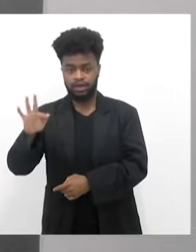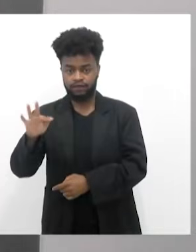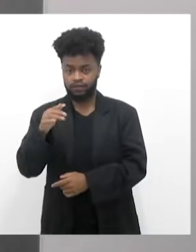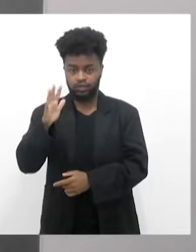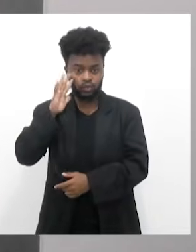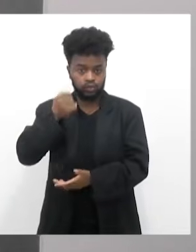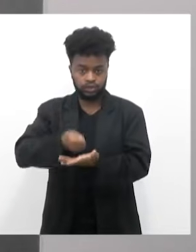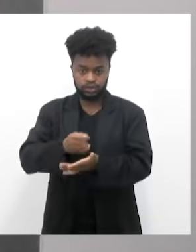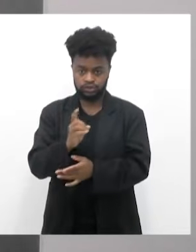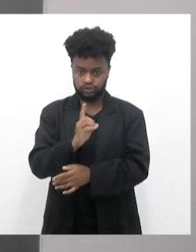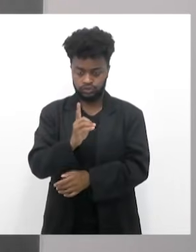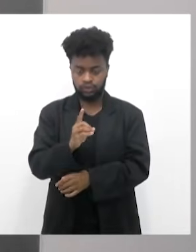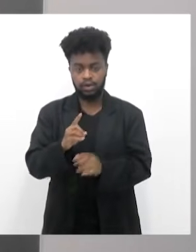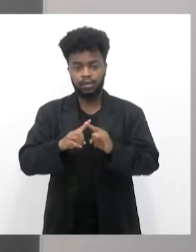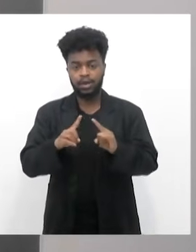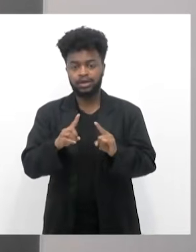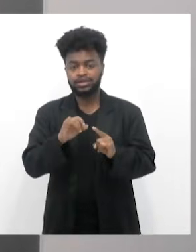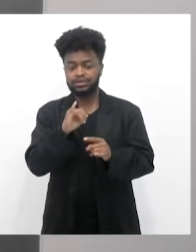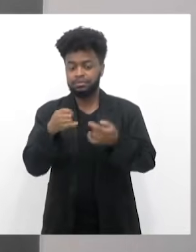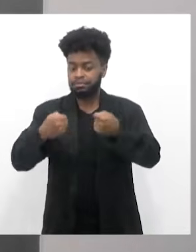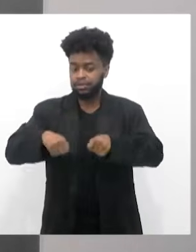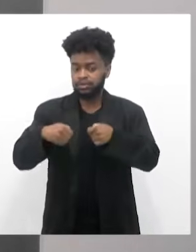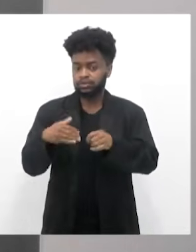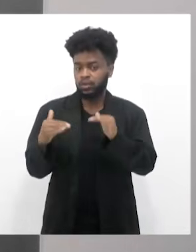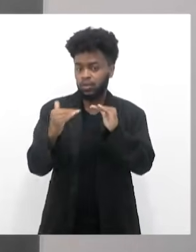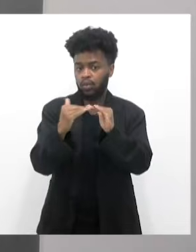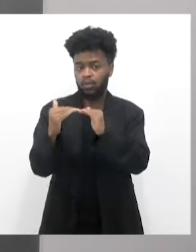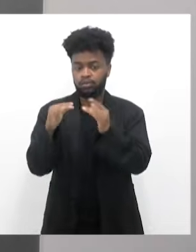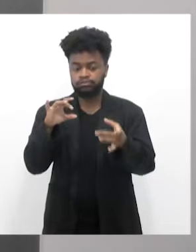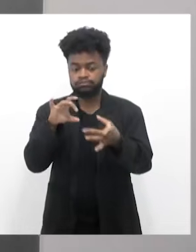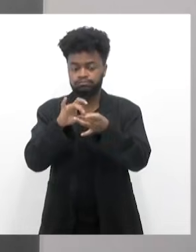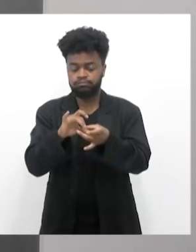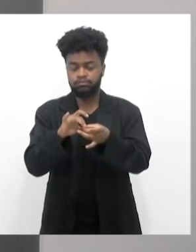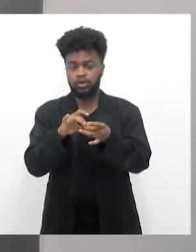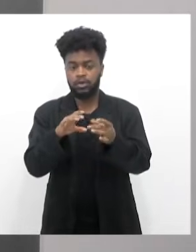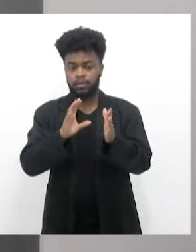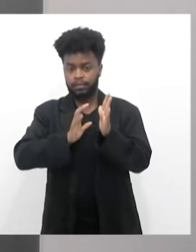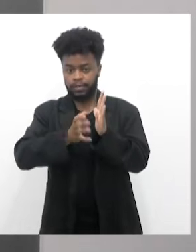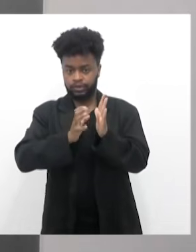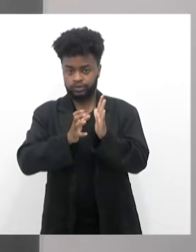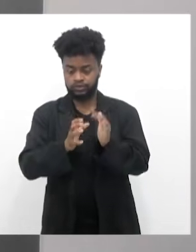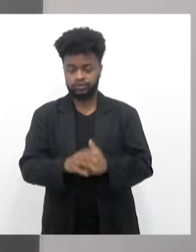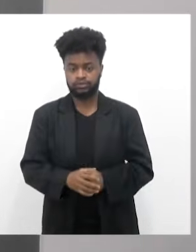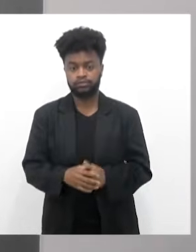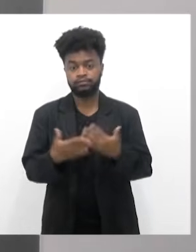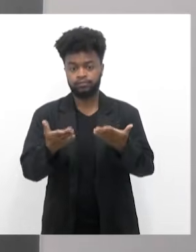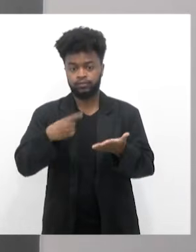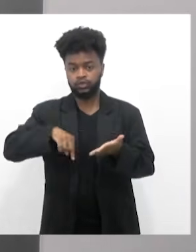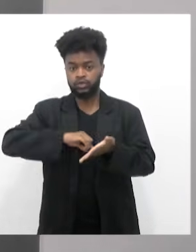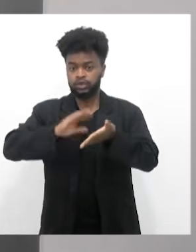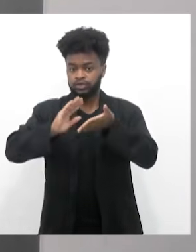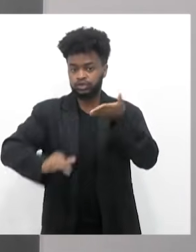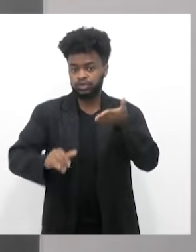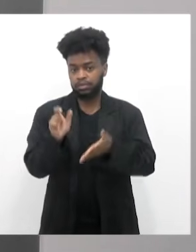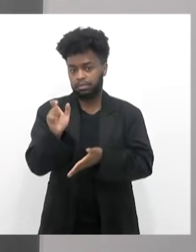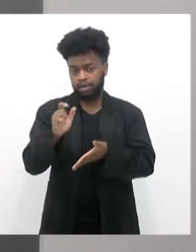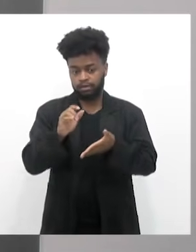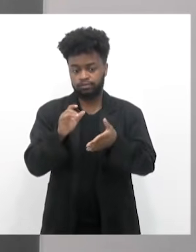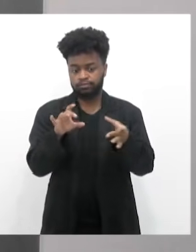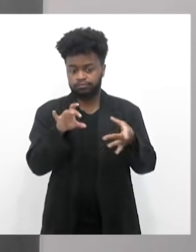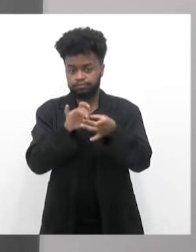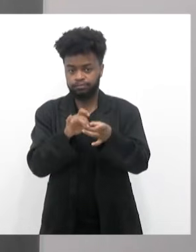matéria, é a necessidade de uma convenção partidária. E aí nós excluímos a convenção